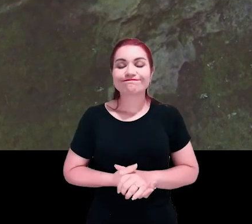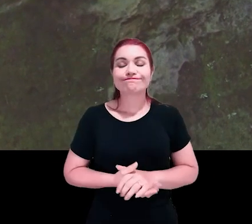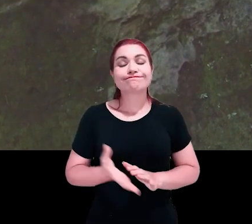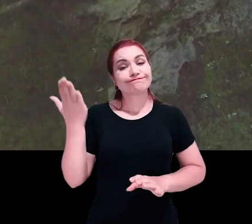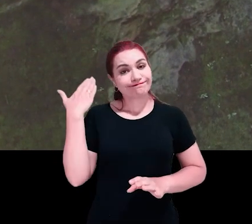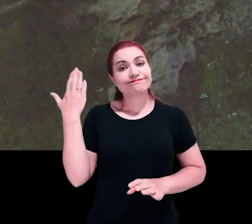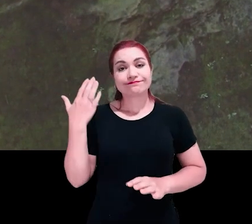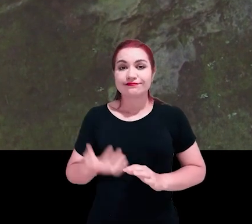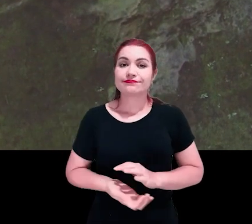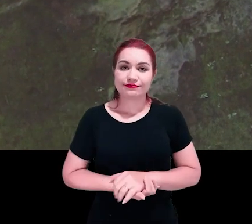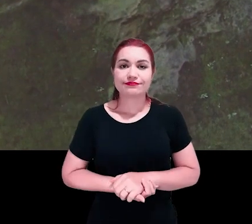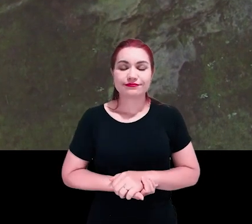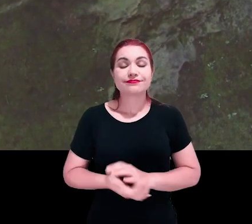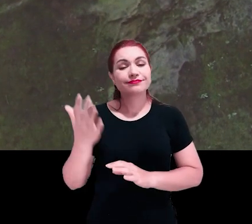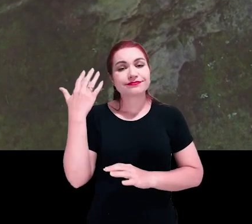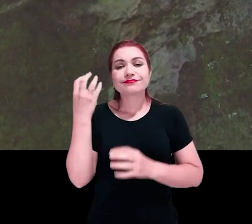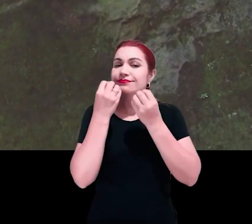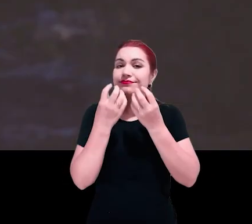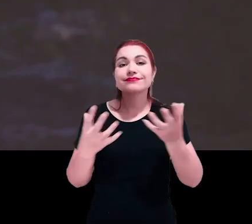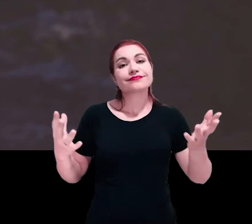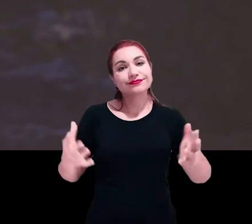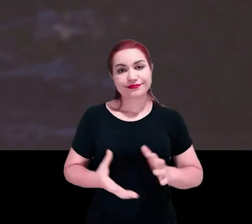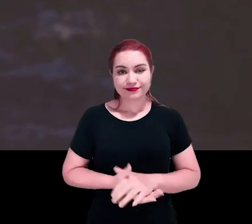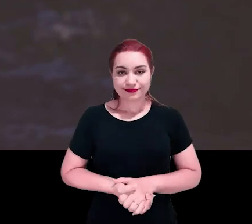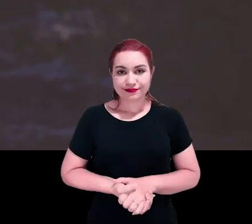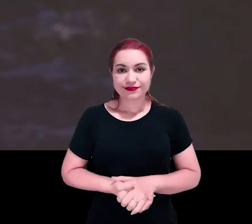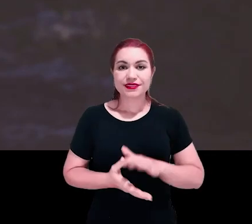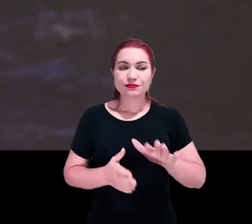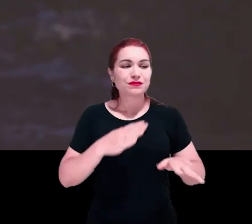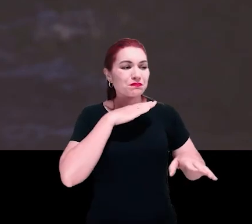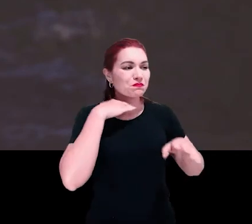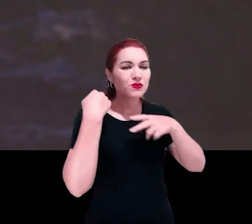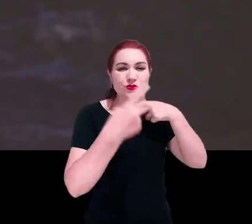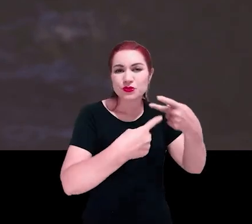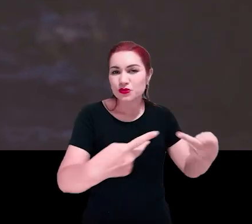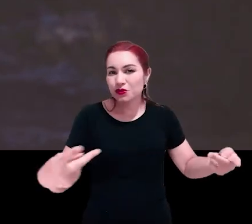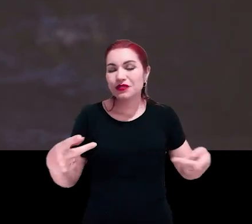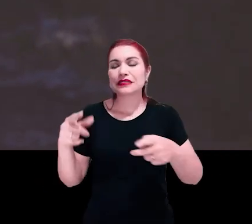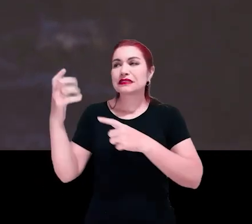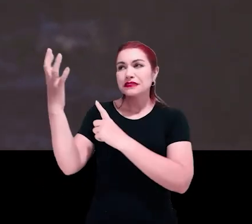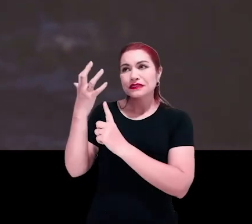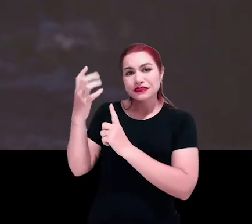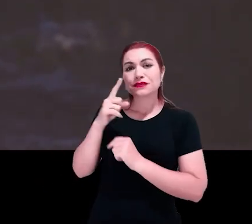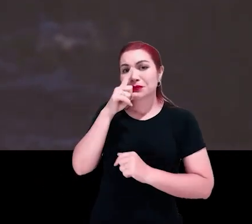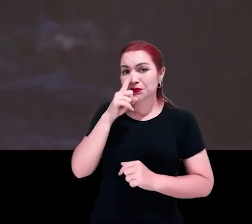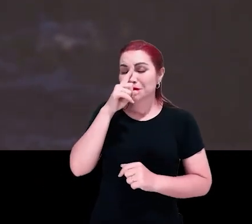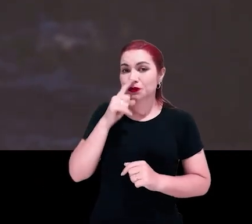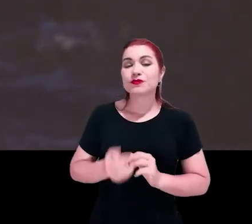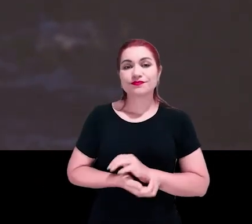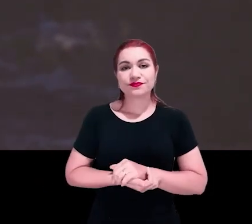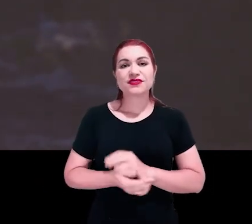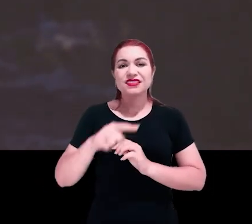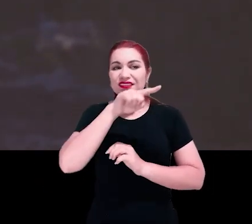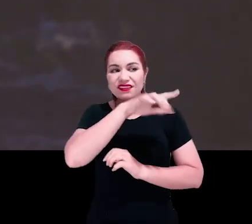Era um paraíso. A morte também me rodeia. Eles